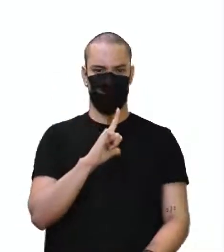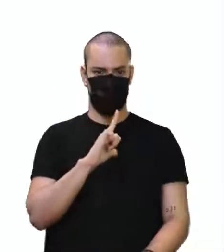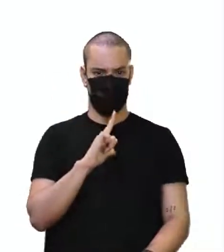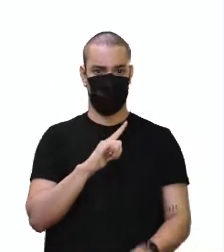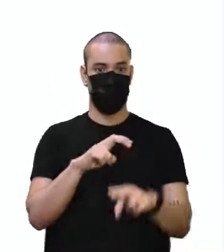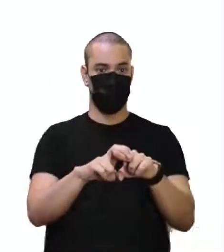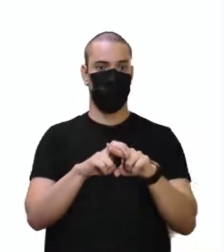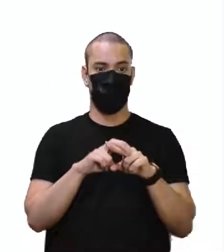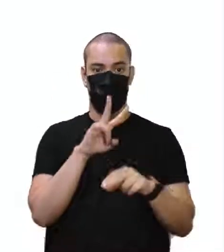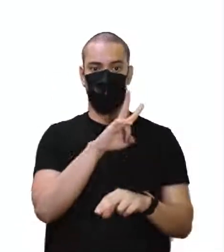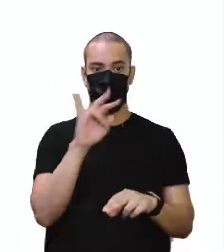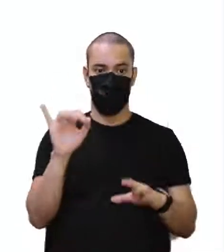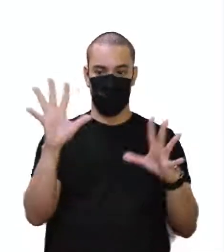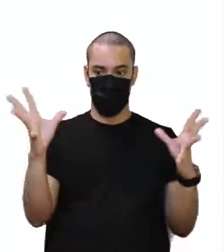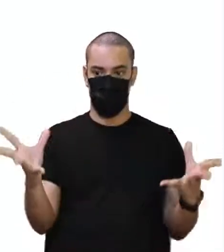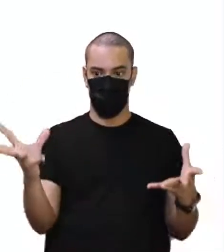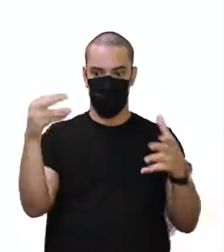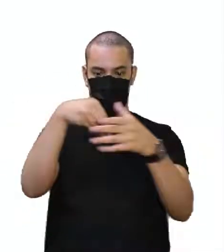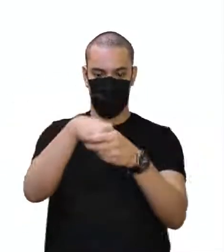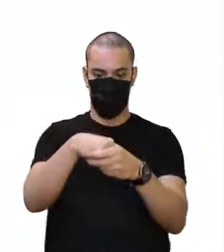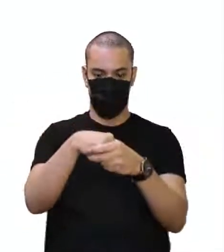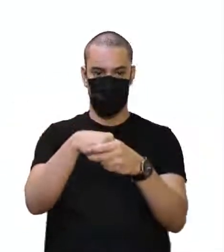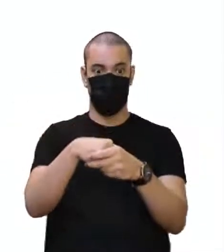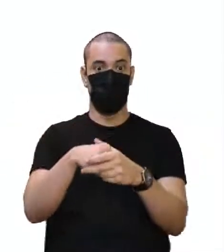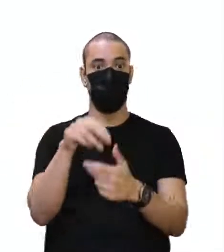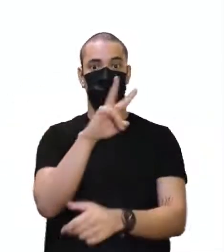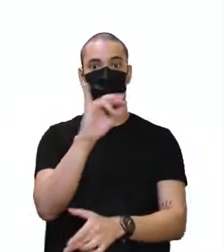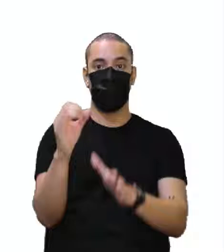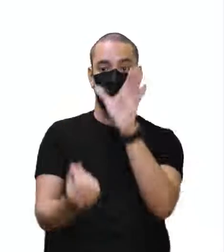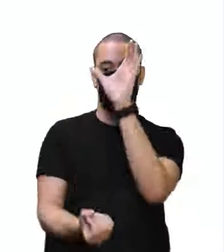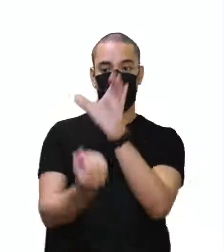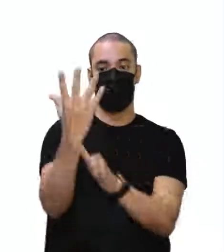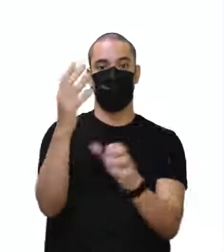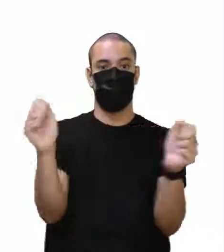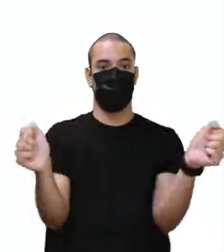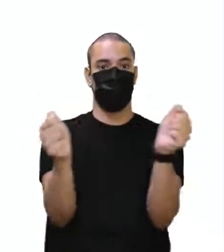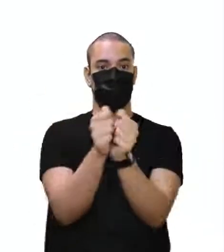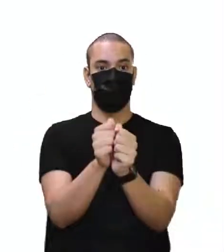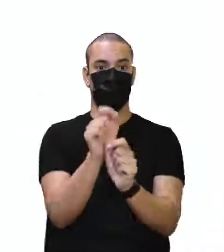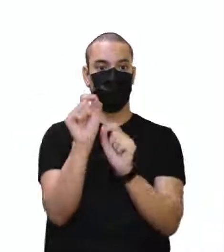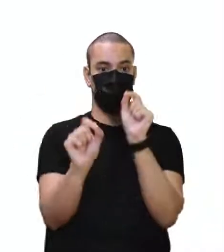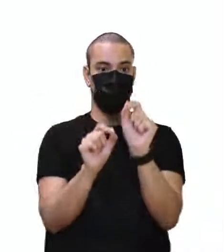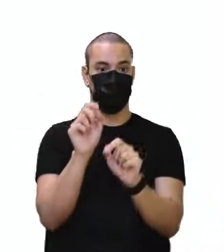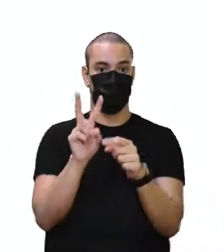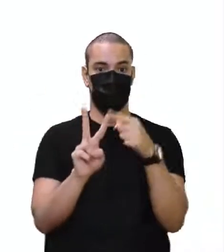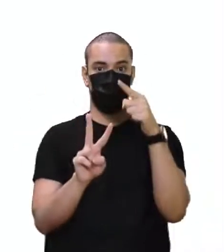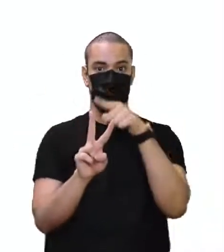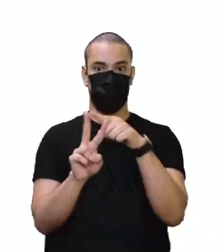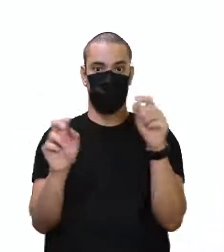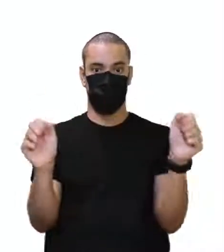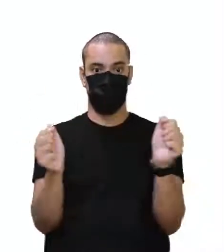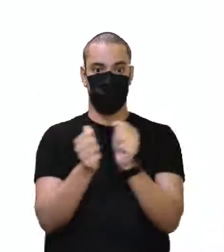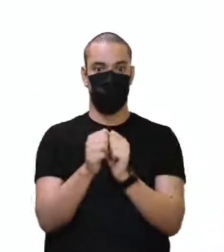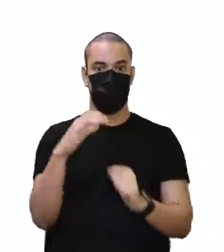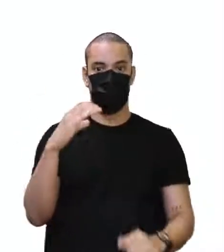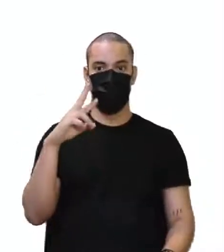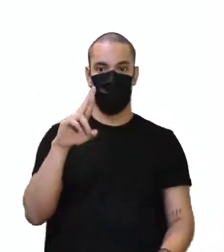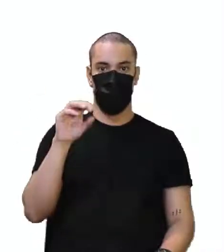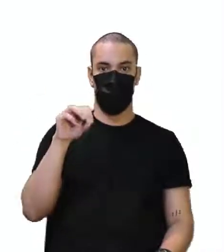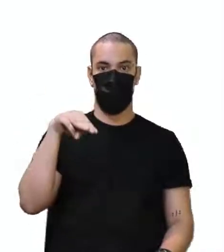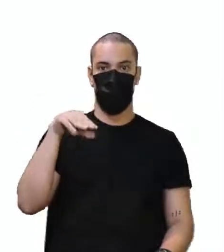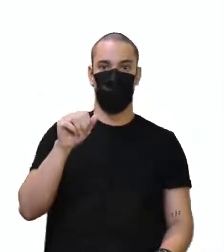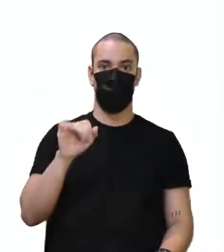se condensar, vão formar essas duas estruturas, né, que são as cromátides